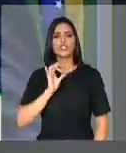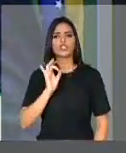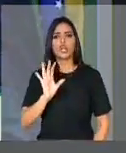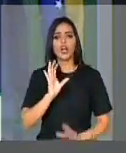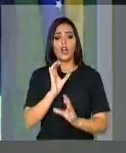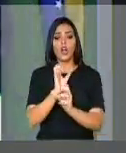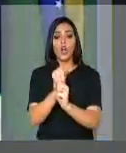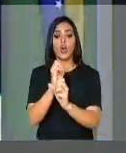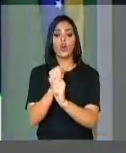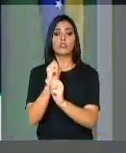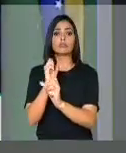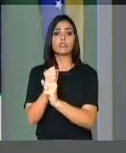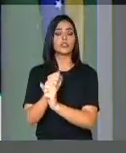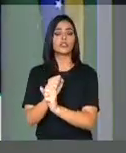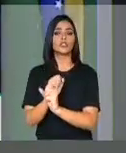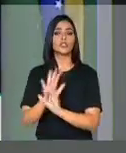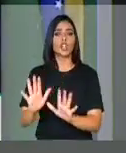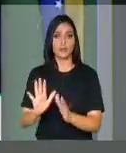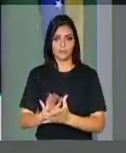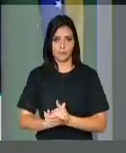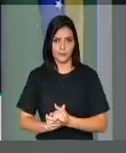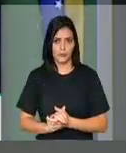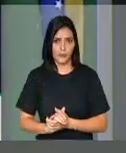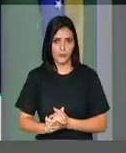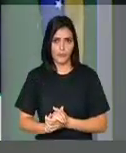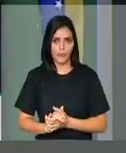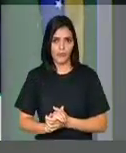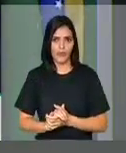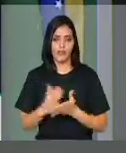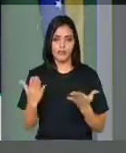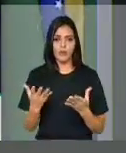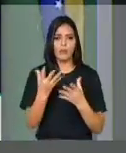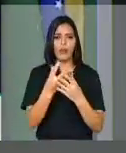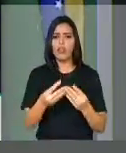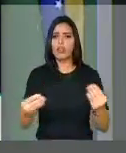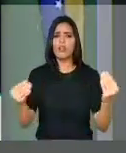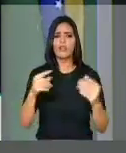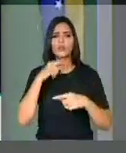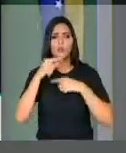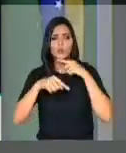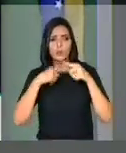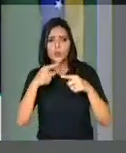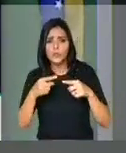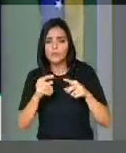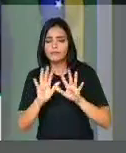apenas contábil. Bom, para dirimir qualquer dúvida,